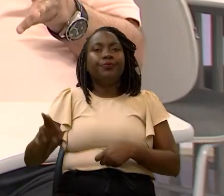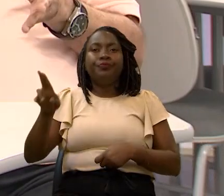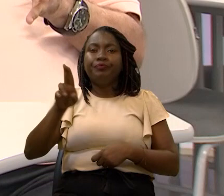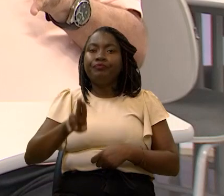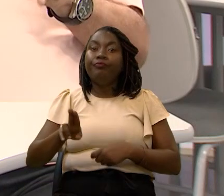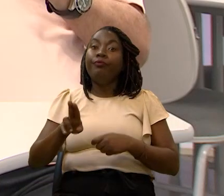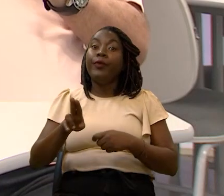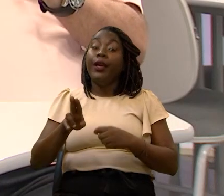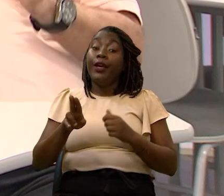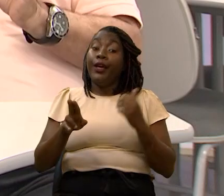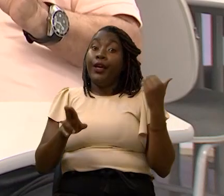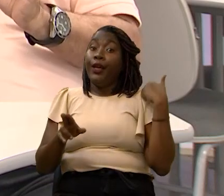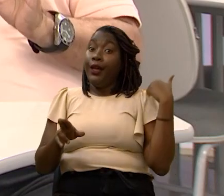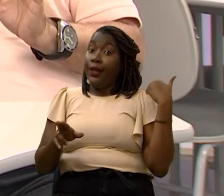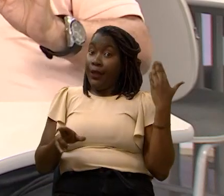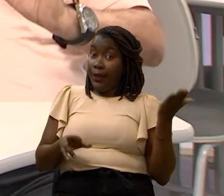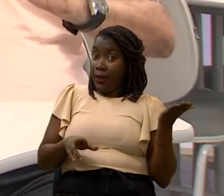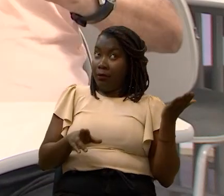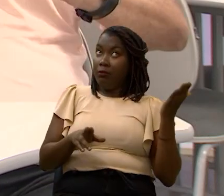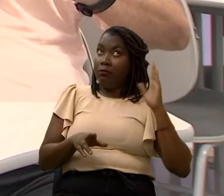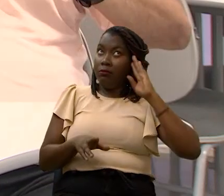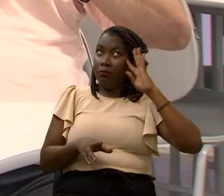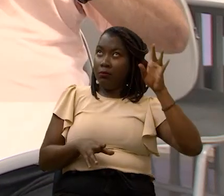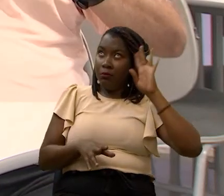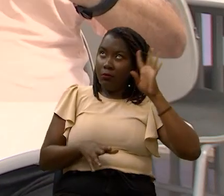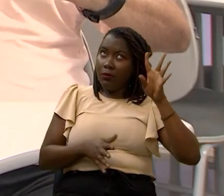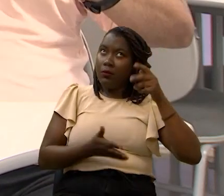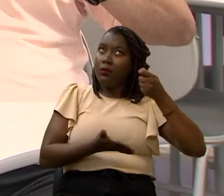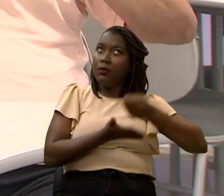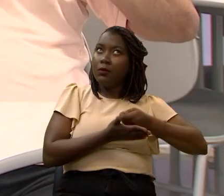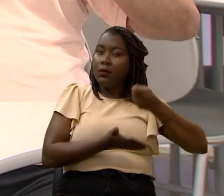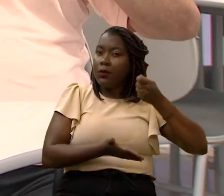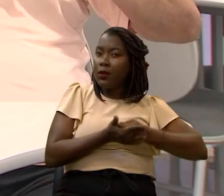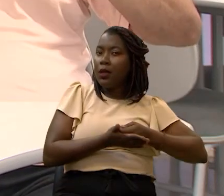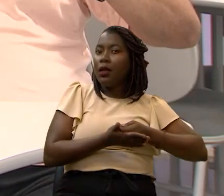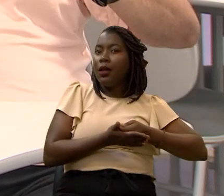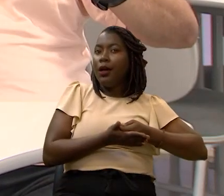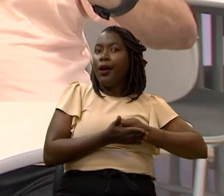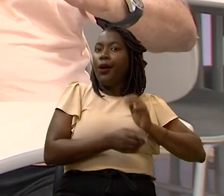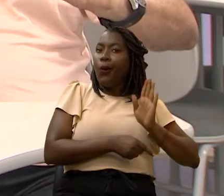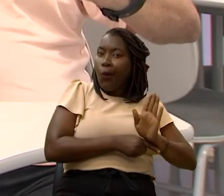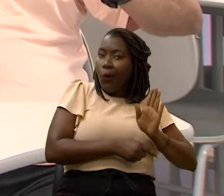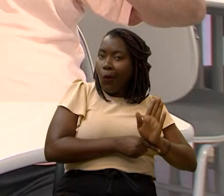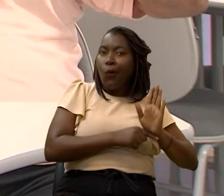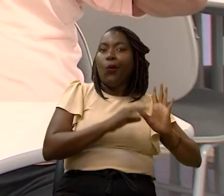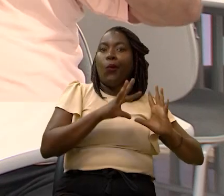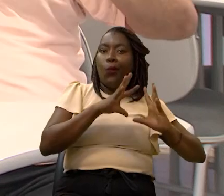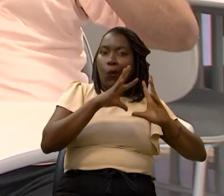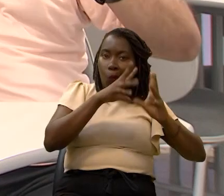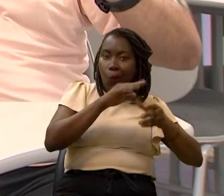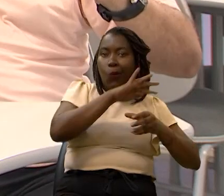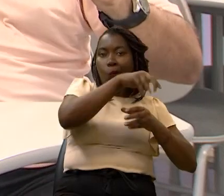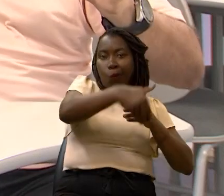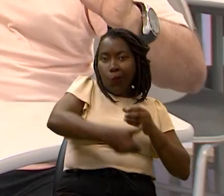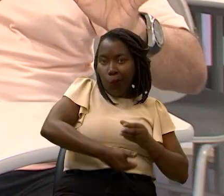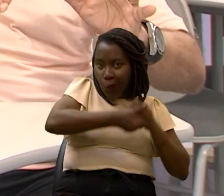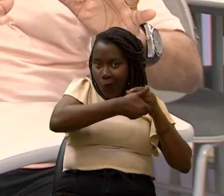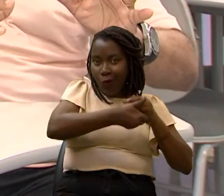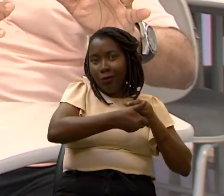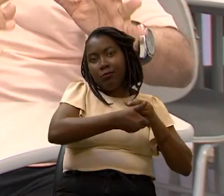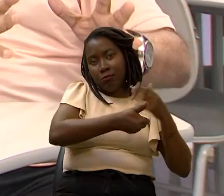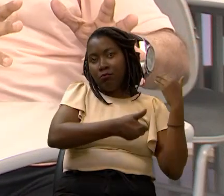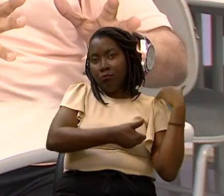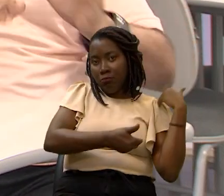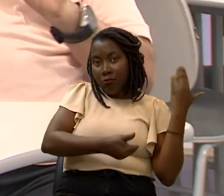consumo que, de um lado, a gente tem que pensar que a gente tem que contribuir para um mundo mais